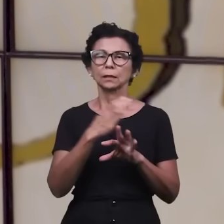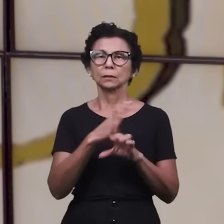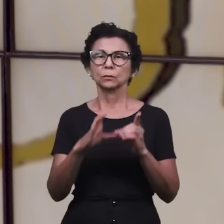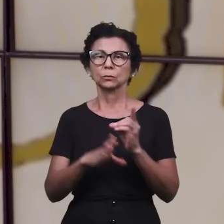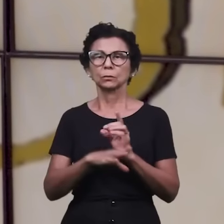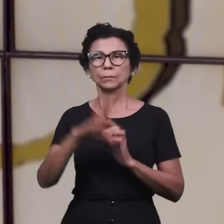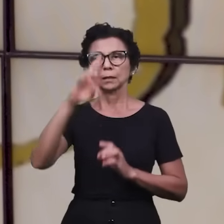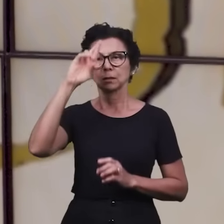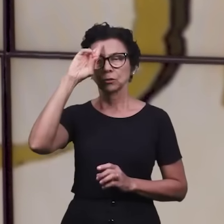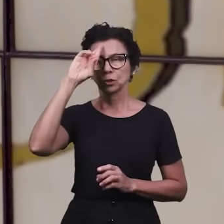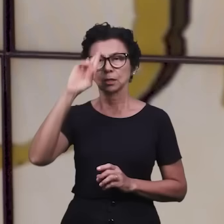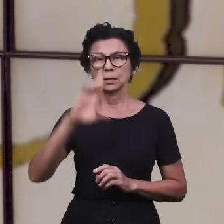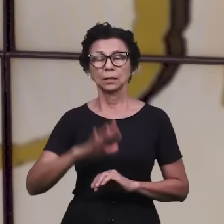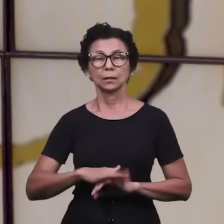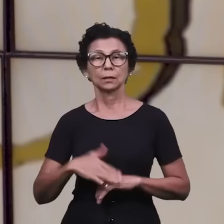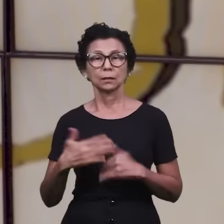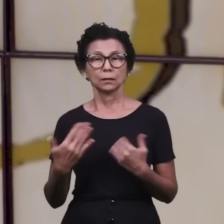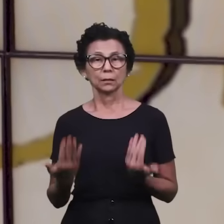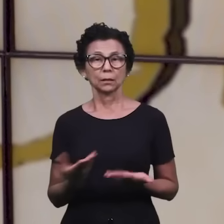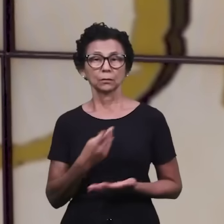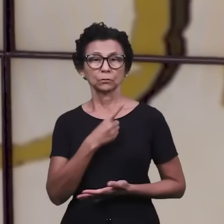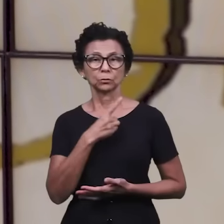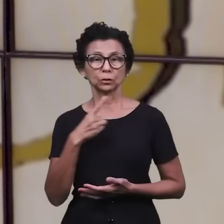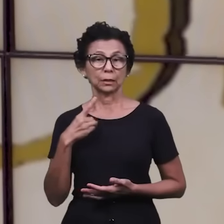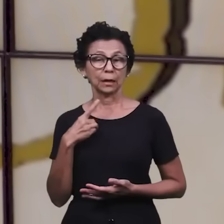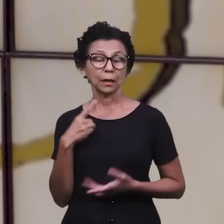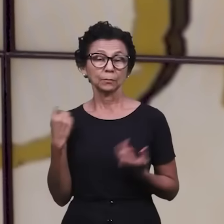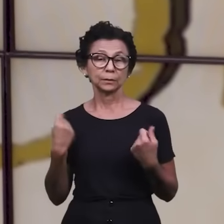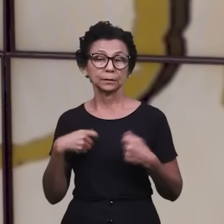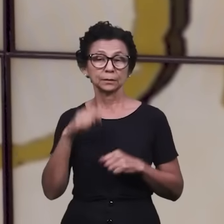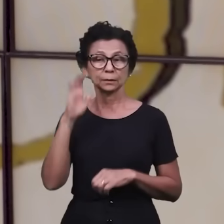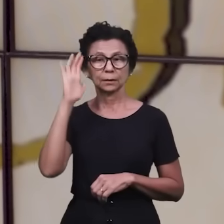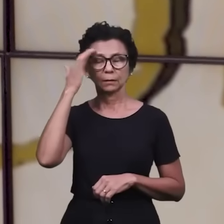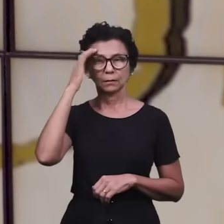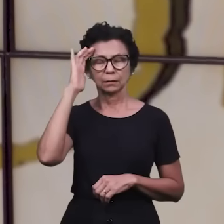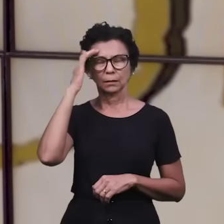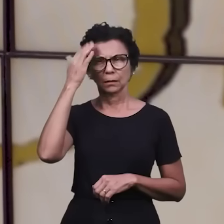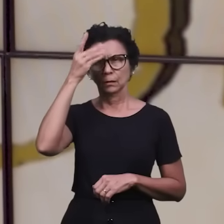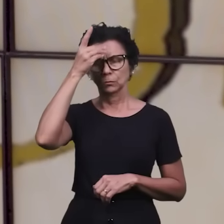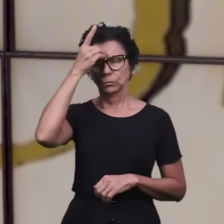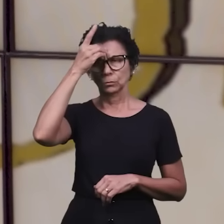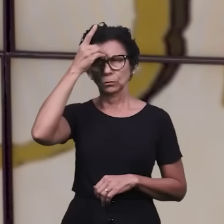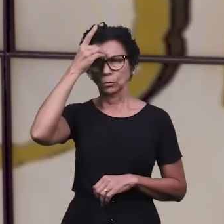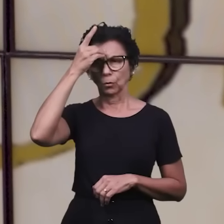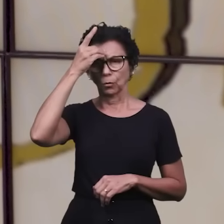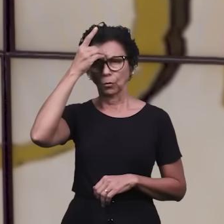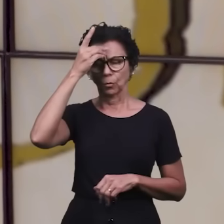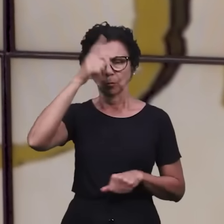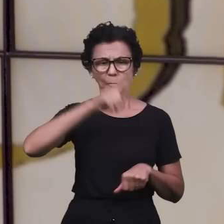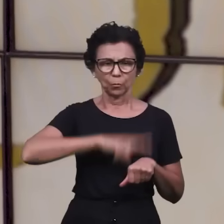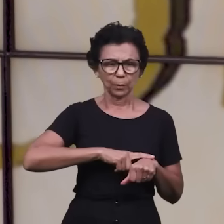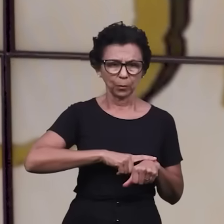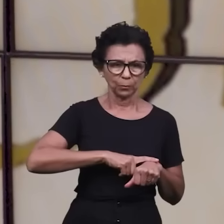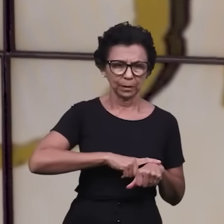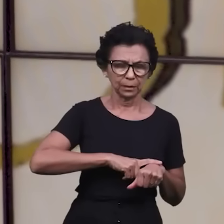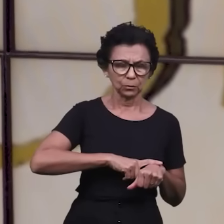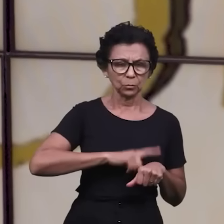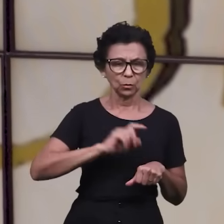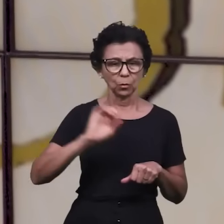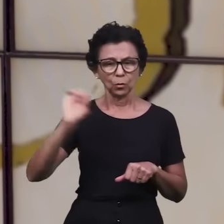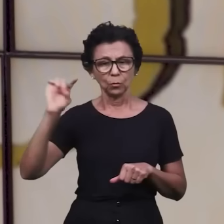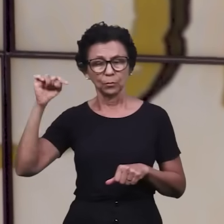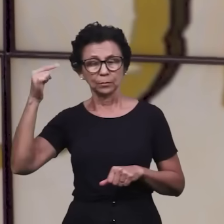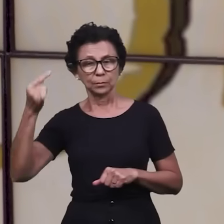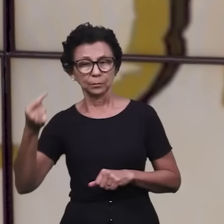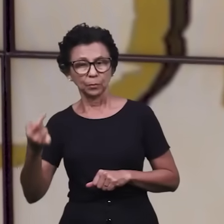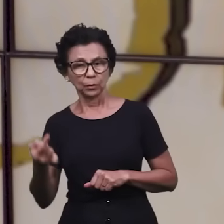meio-dia. Então, os diáconos têm que ser bem doutrinados de entender um dom que é para aquele momento e o dom que ultrapassa aquele